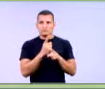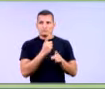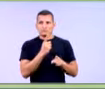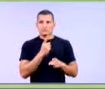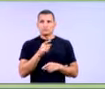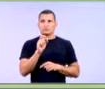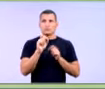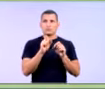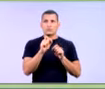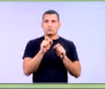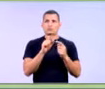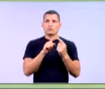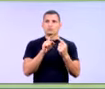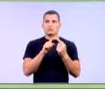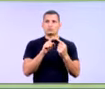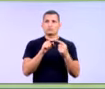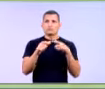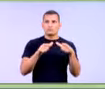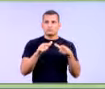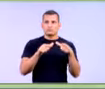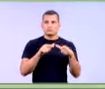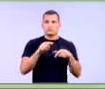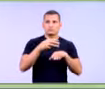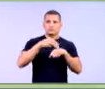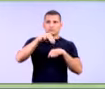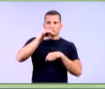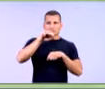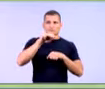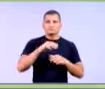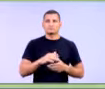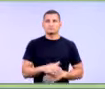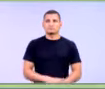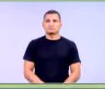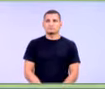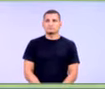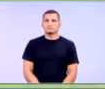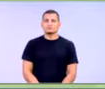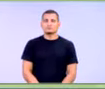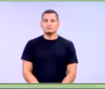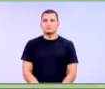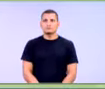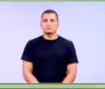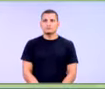nesse caso aqui, de mestrado, ok?